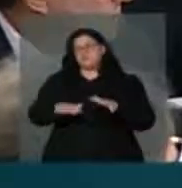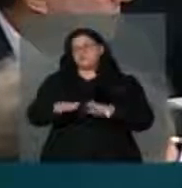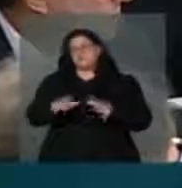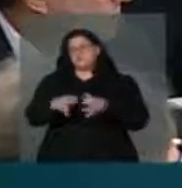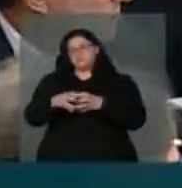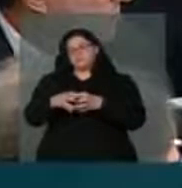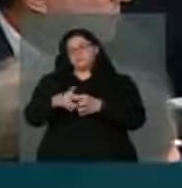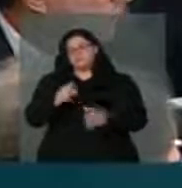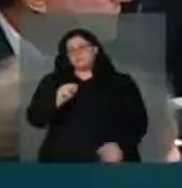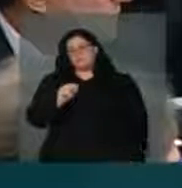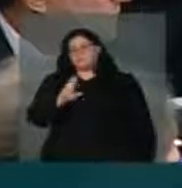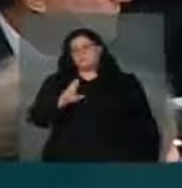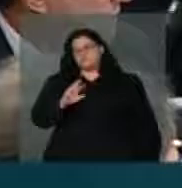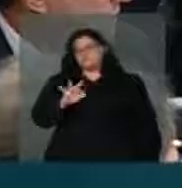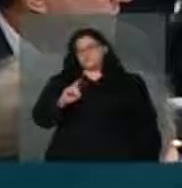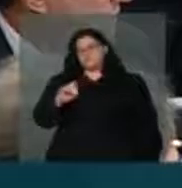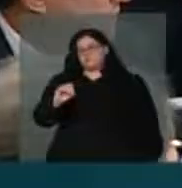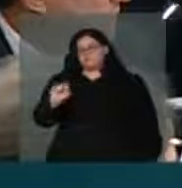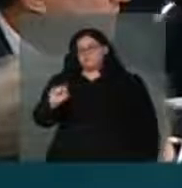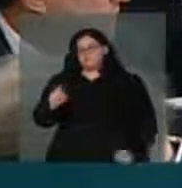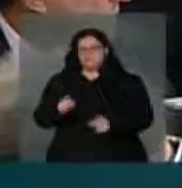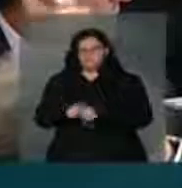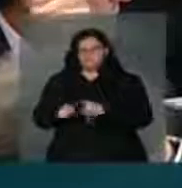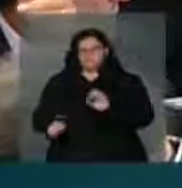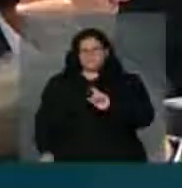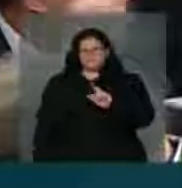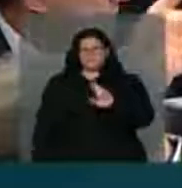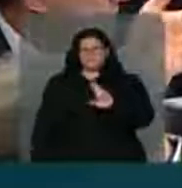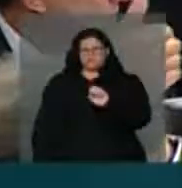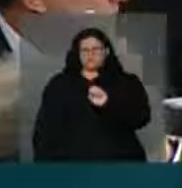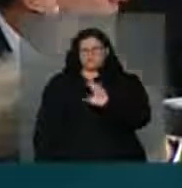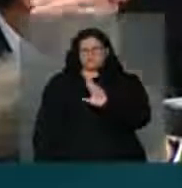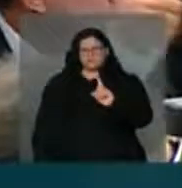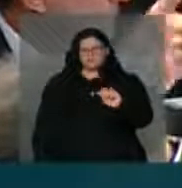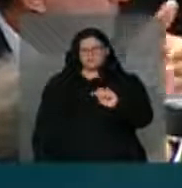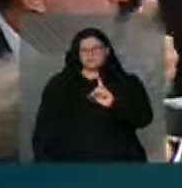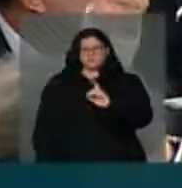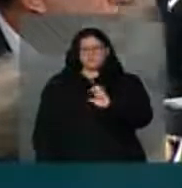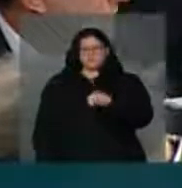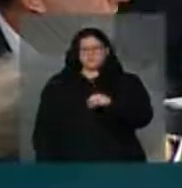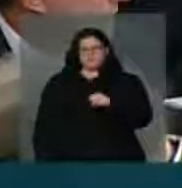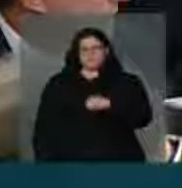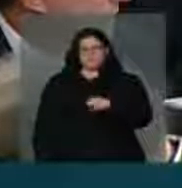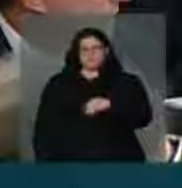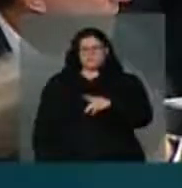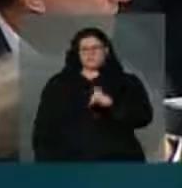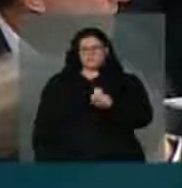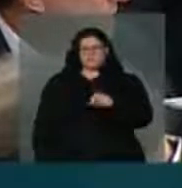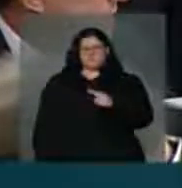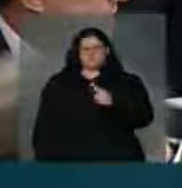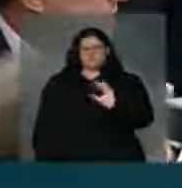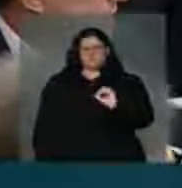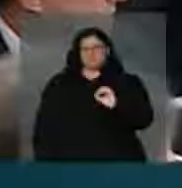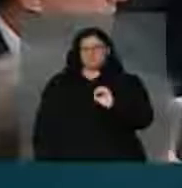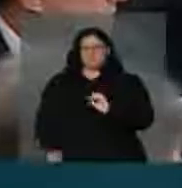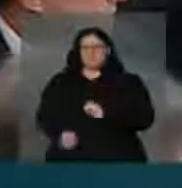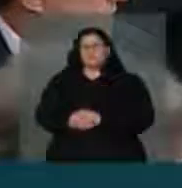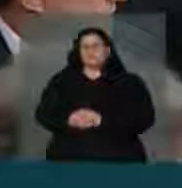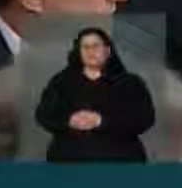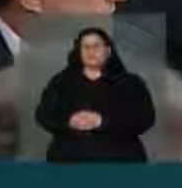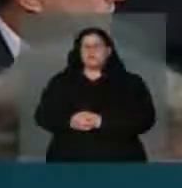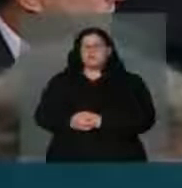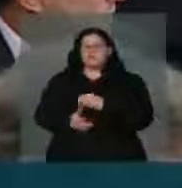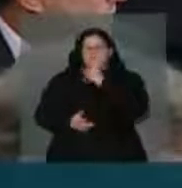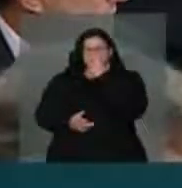partidos. Tem a cláusula de desempenho, que eu acho que ficou bem modulada, progressiva, se reduziu para que possam,